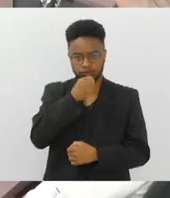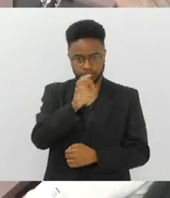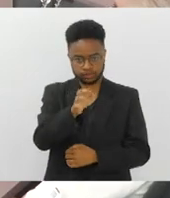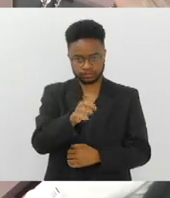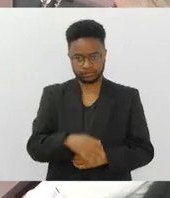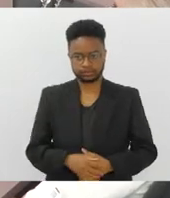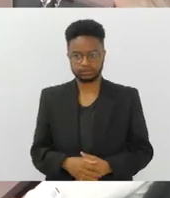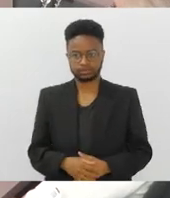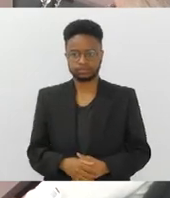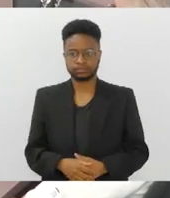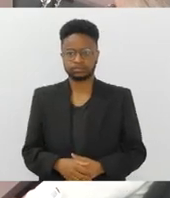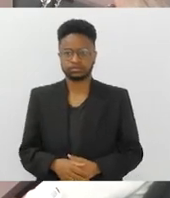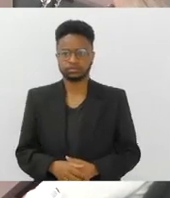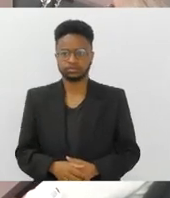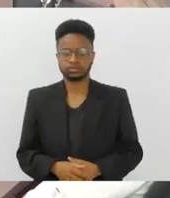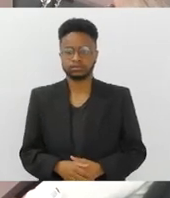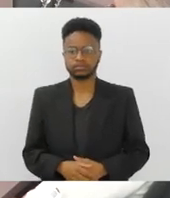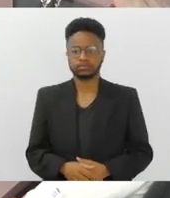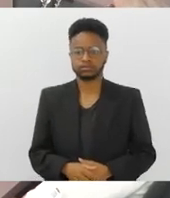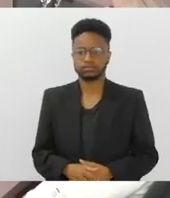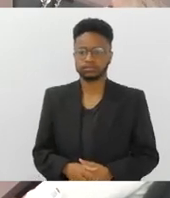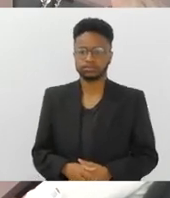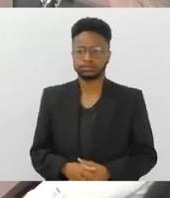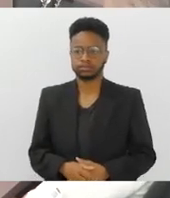Aqui, por favor, Gilma.